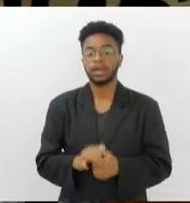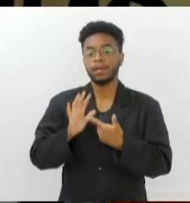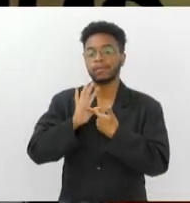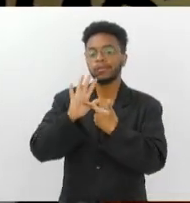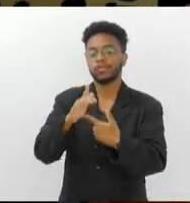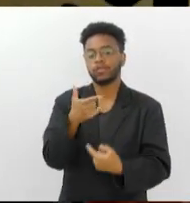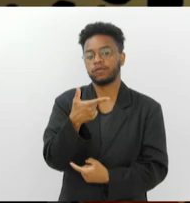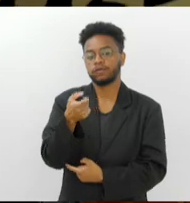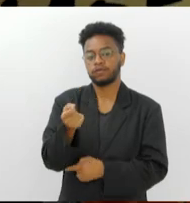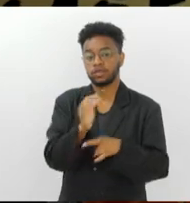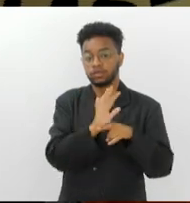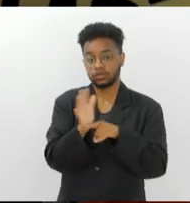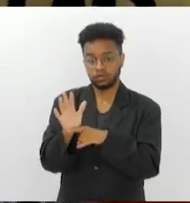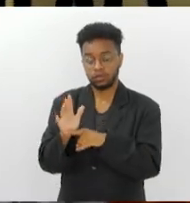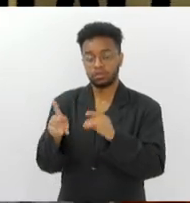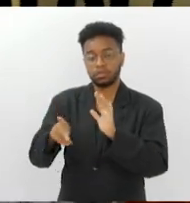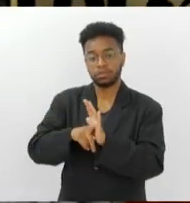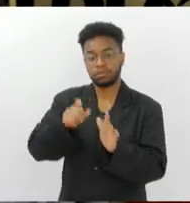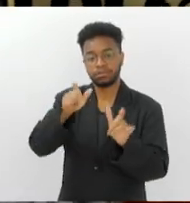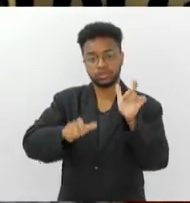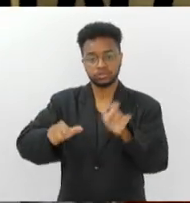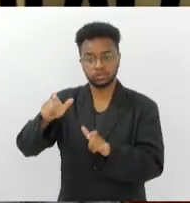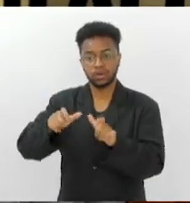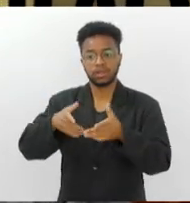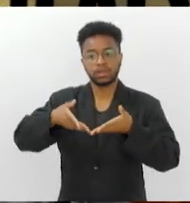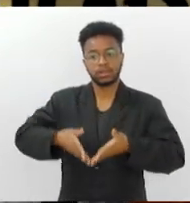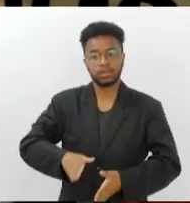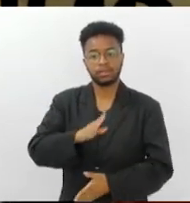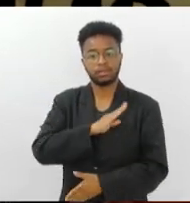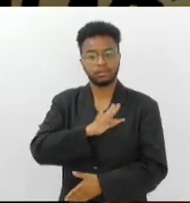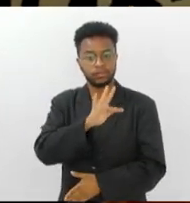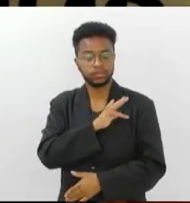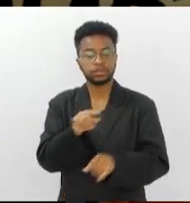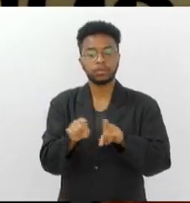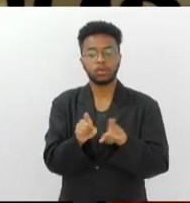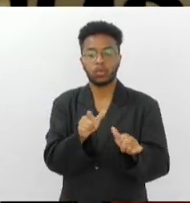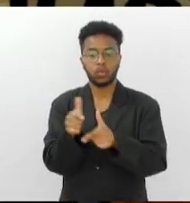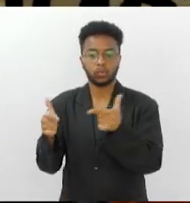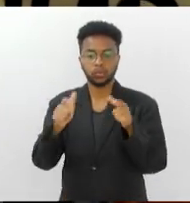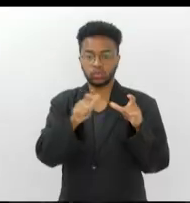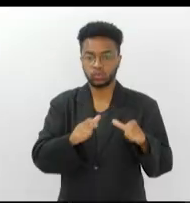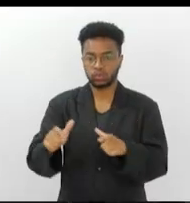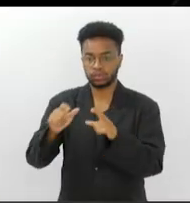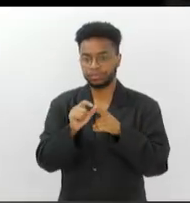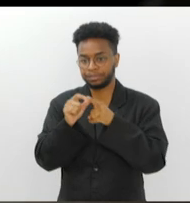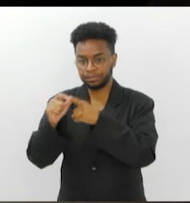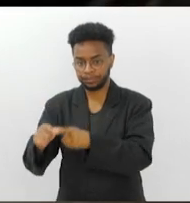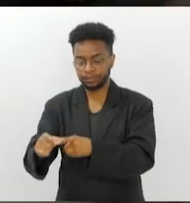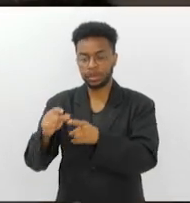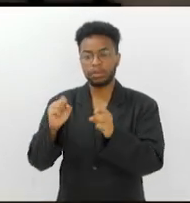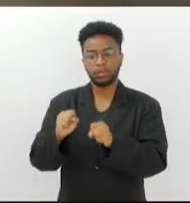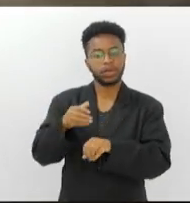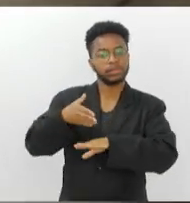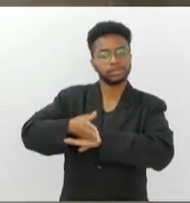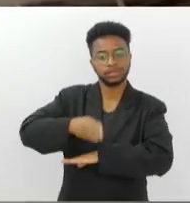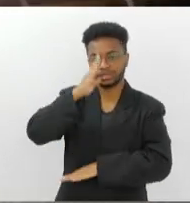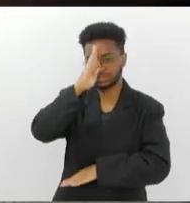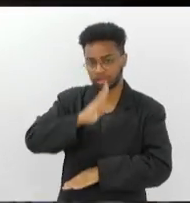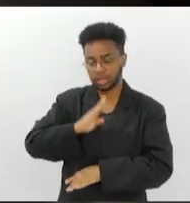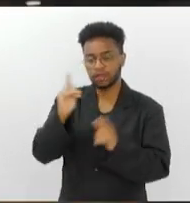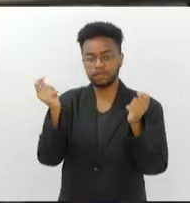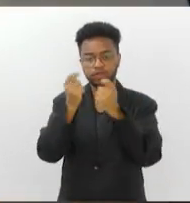20 filmes de cineastas da Baixada Fluminense e regiões periféricas. Com entrada franca, o festival